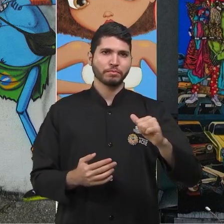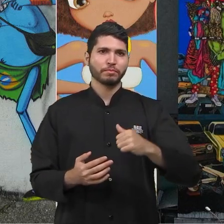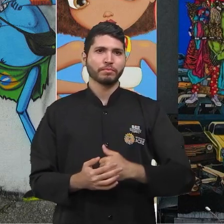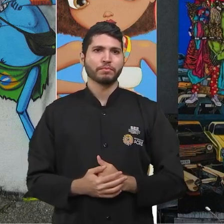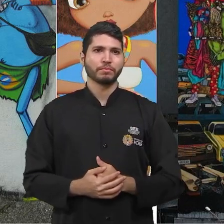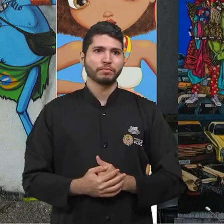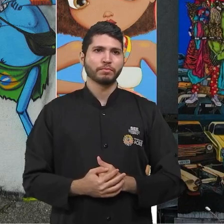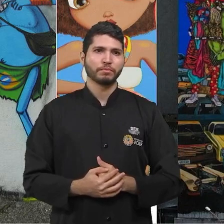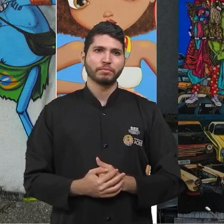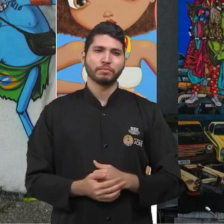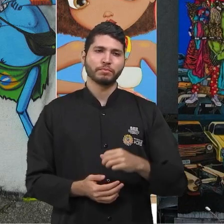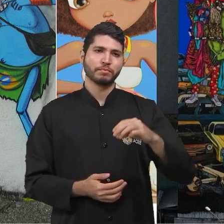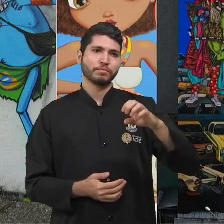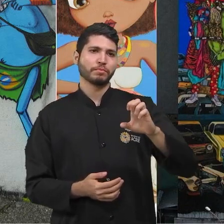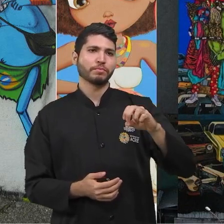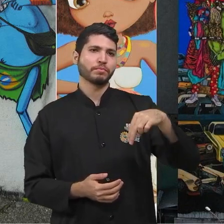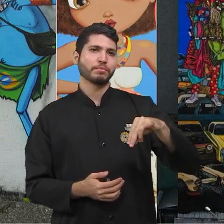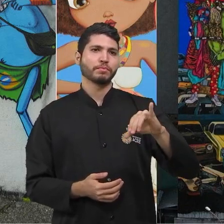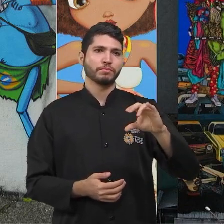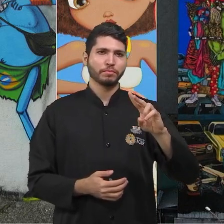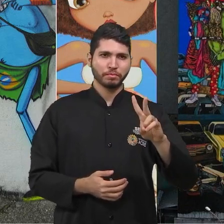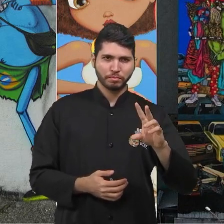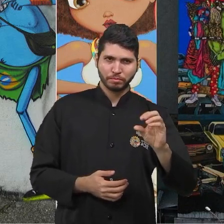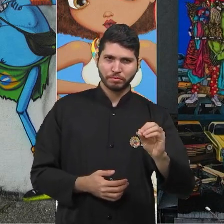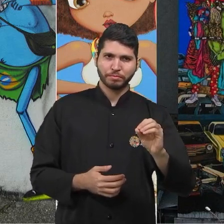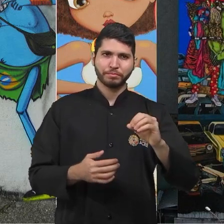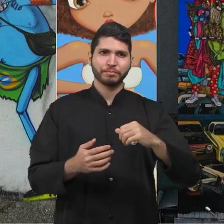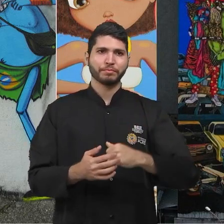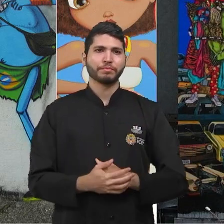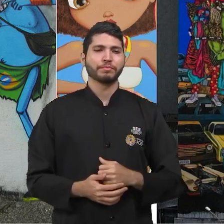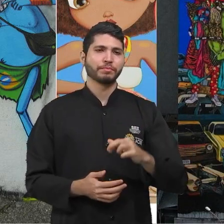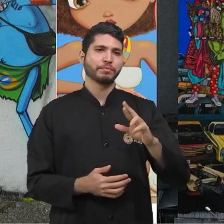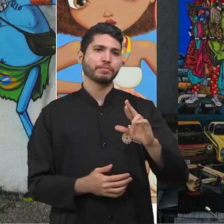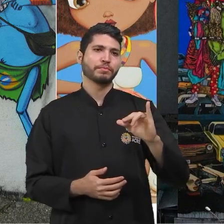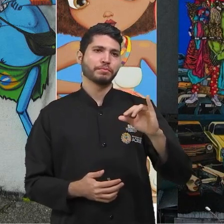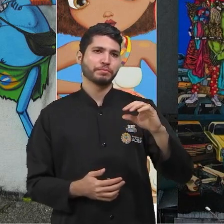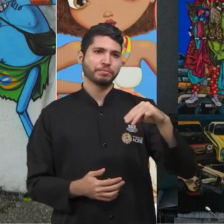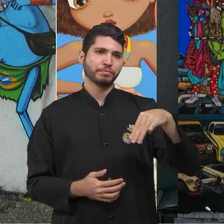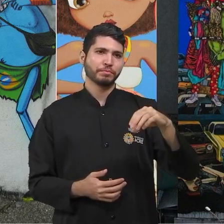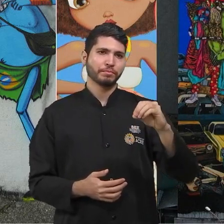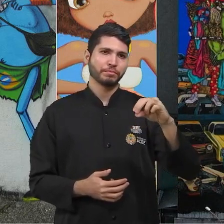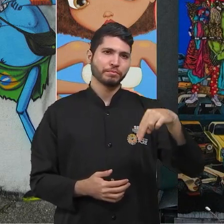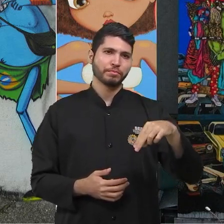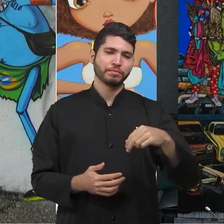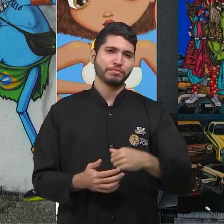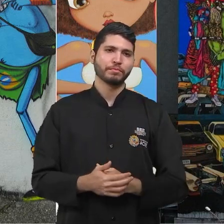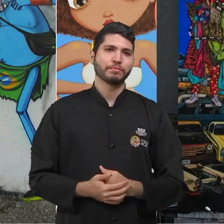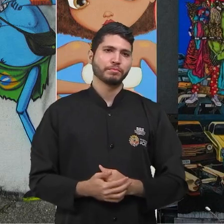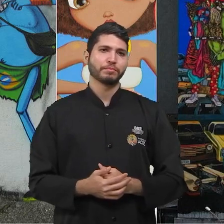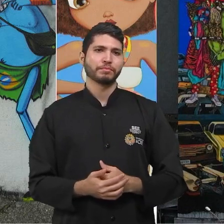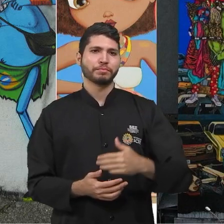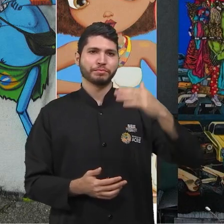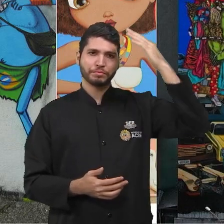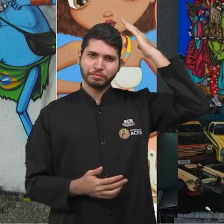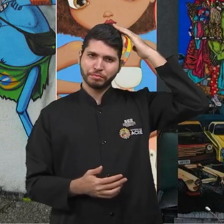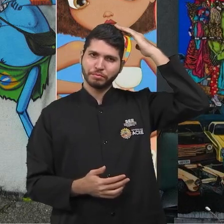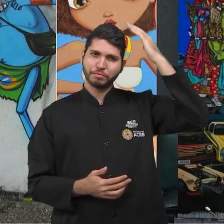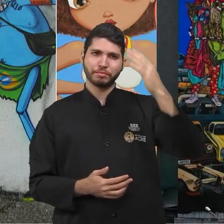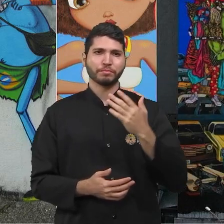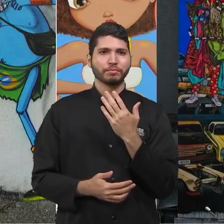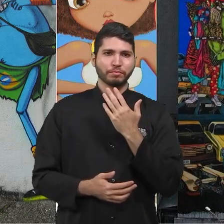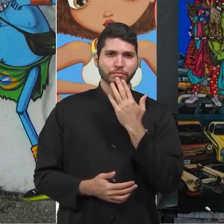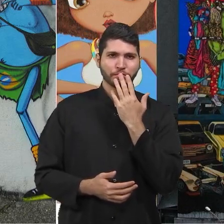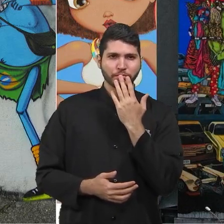aí na tela. Rimon Guimarães, que ele é do Paraná e traz aí um colorido e formas